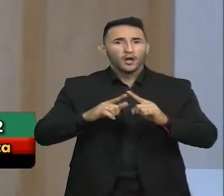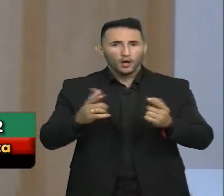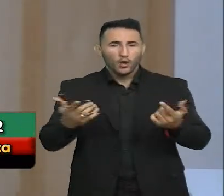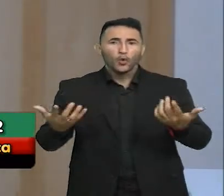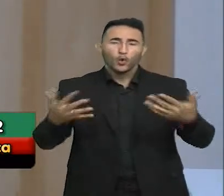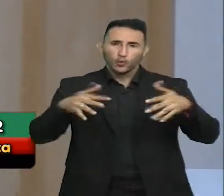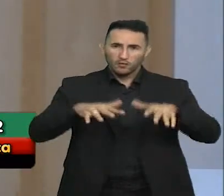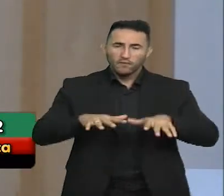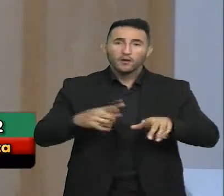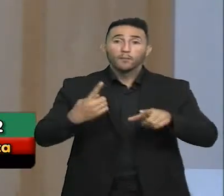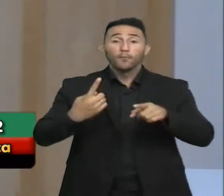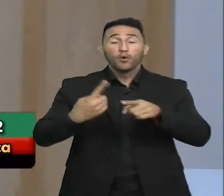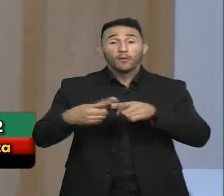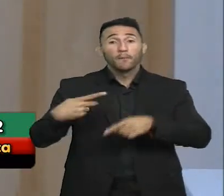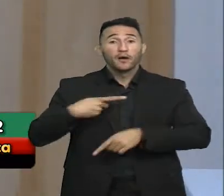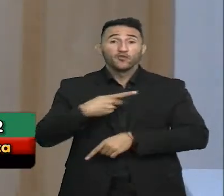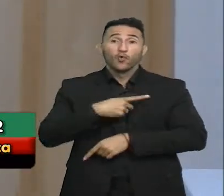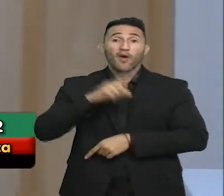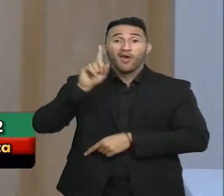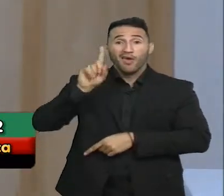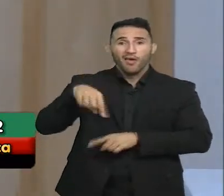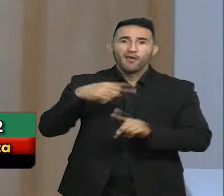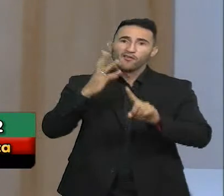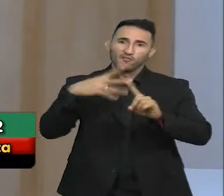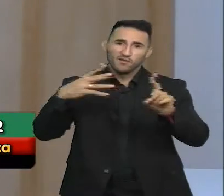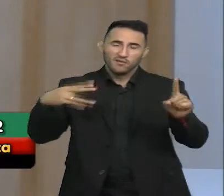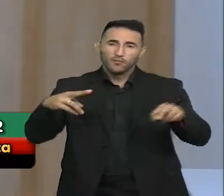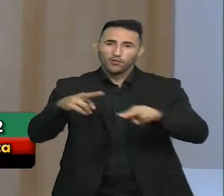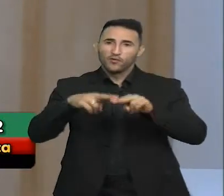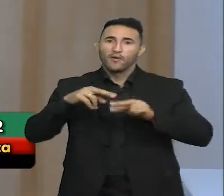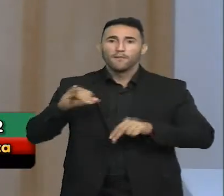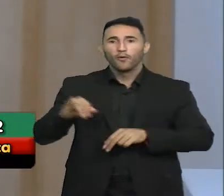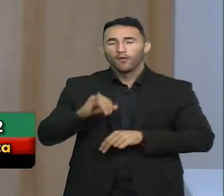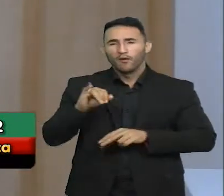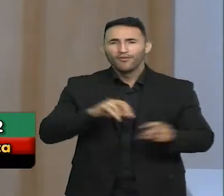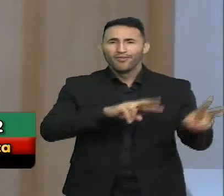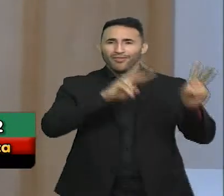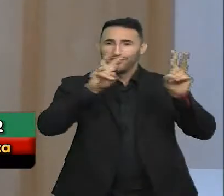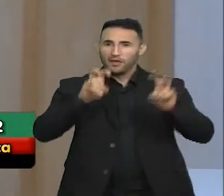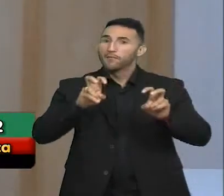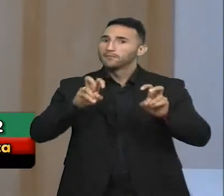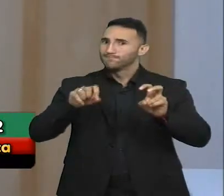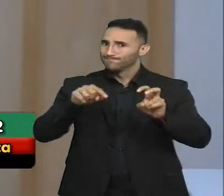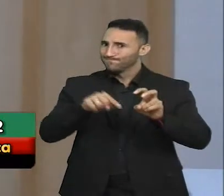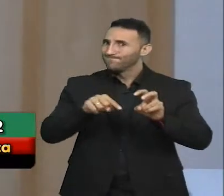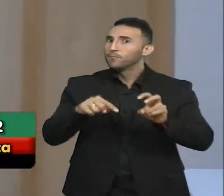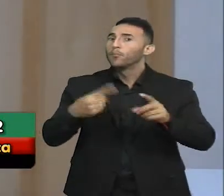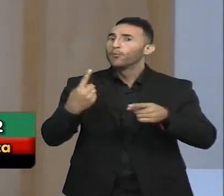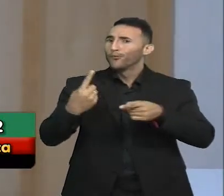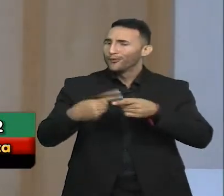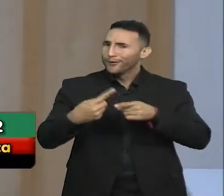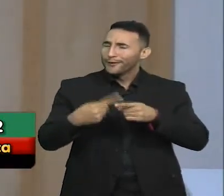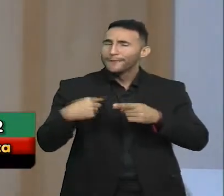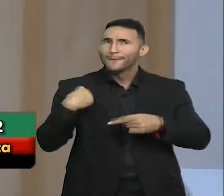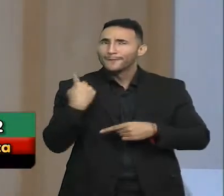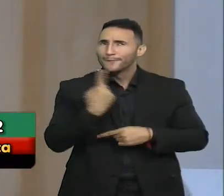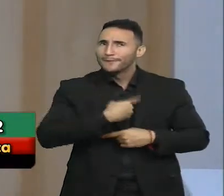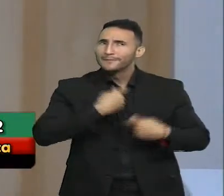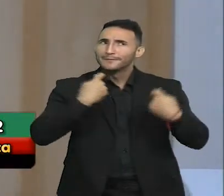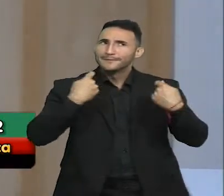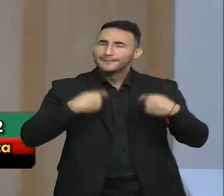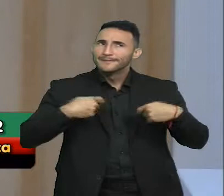é fundamental a gente trazer sempre essas pautas, porque, inclusive, a gente precisa